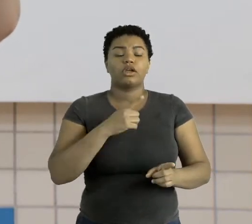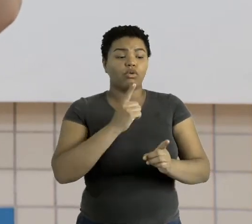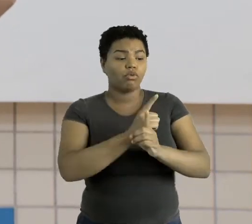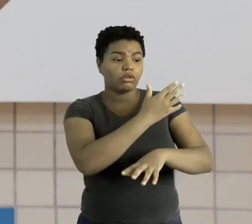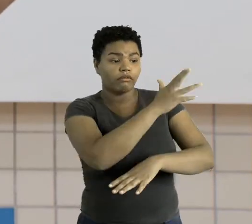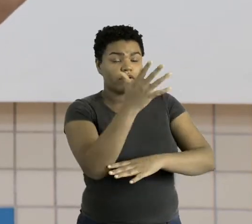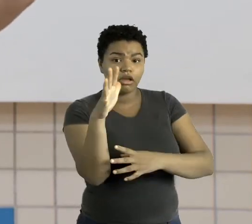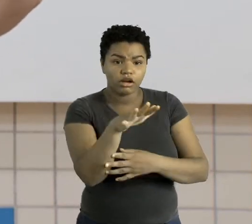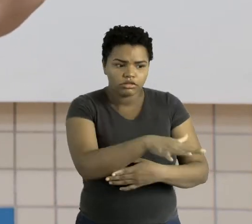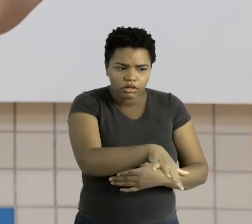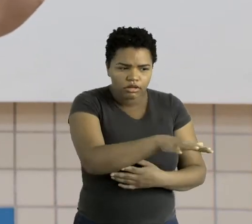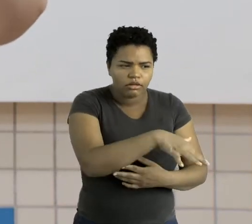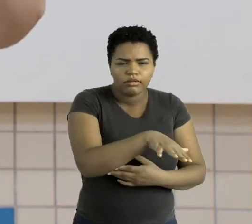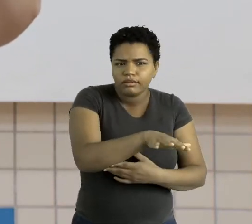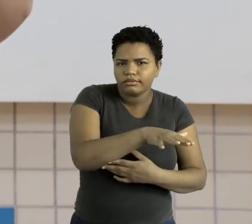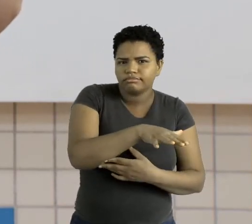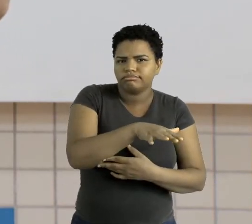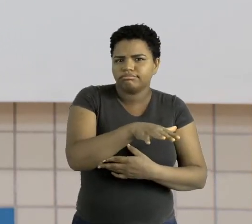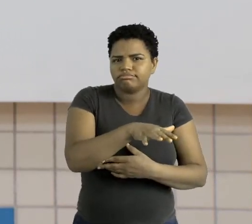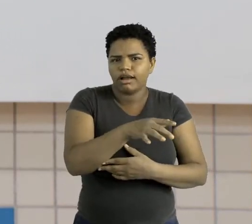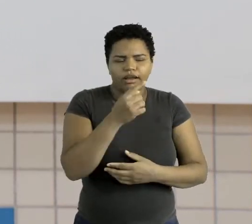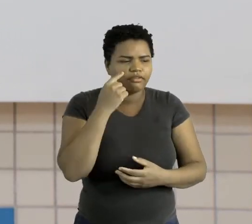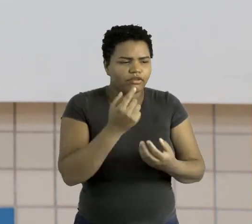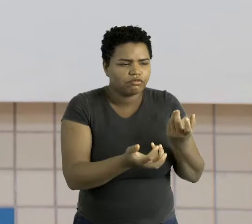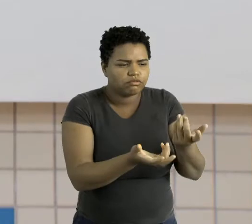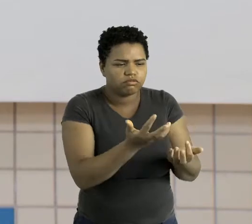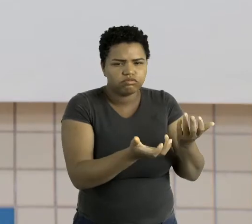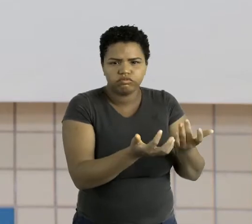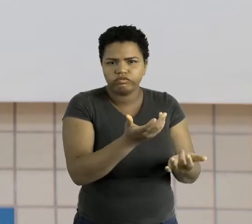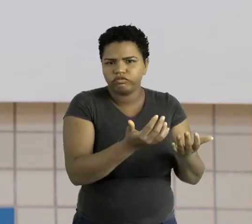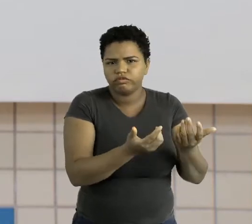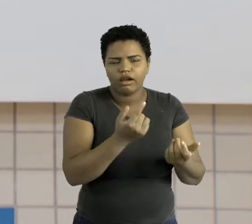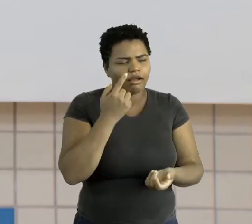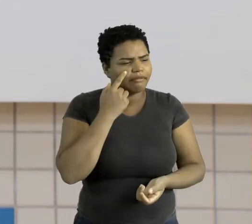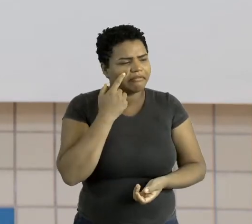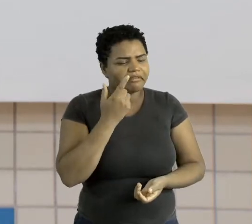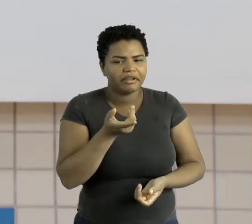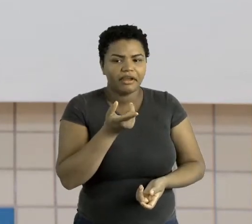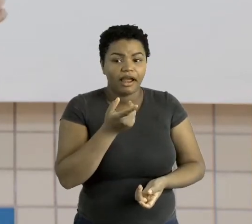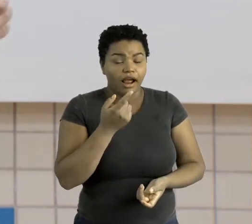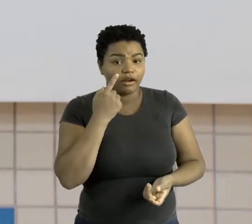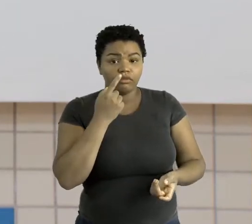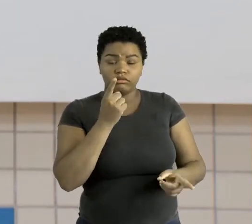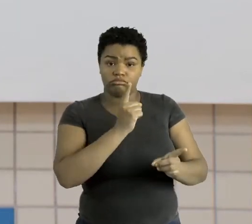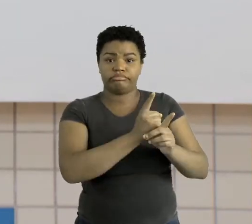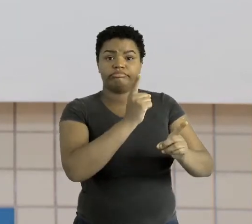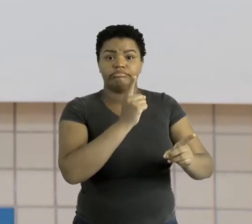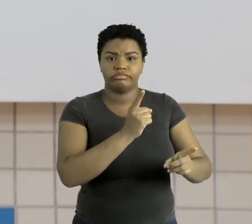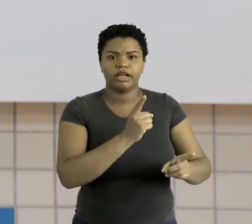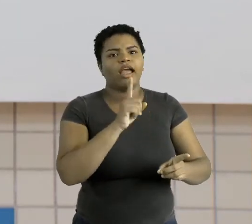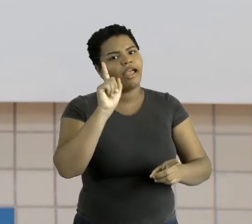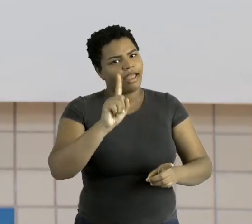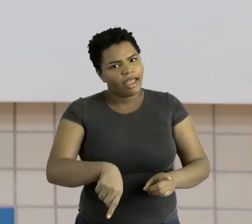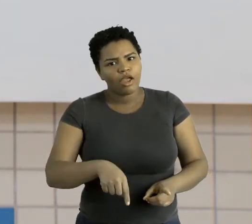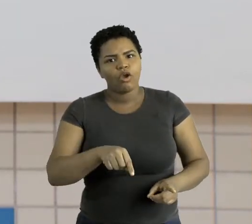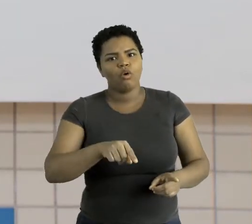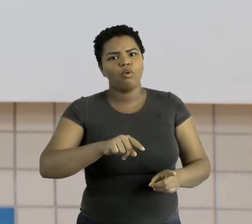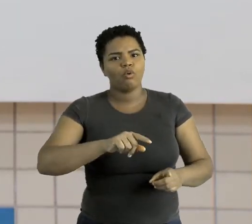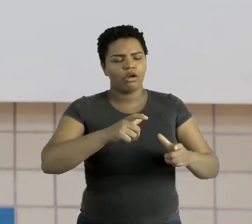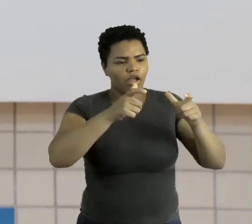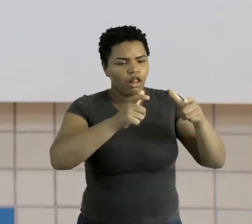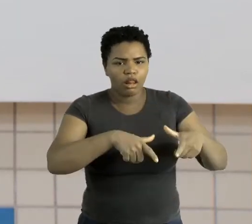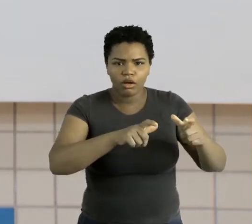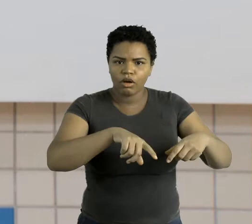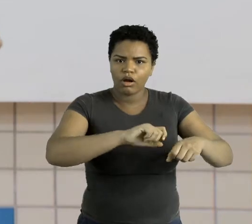encontravam uma fogueirinha, eles pensavam, ali tem casa, vamos ver. E quando eles viam que era um quilombo, que eram as casas dos